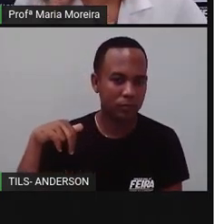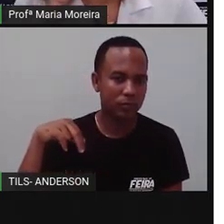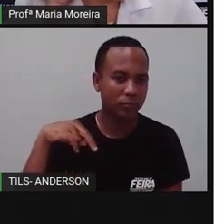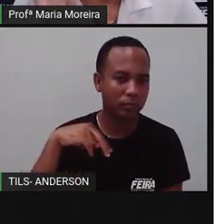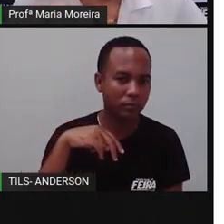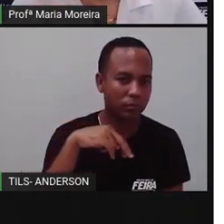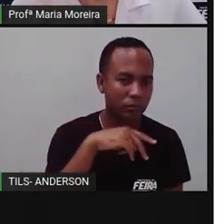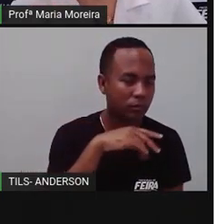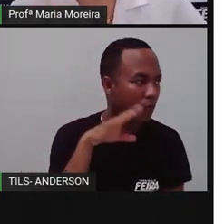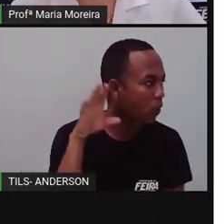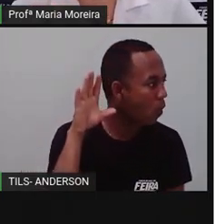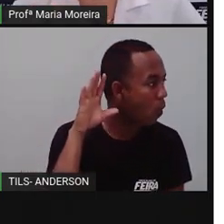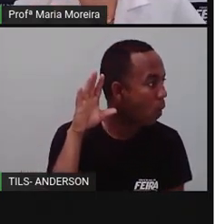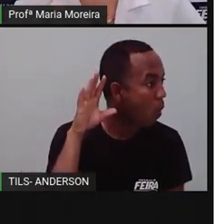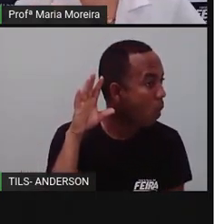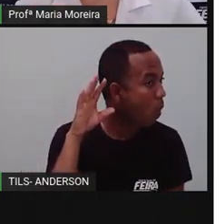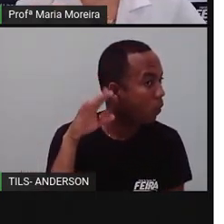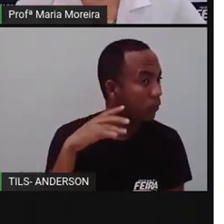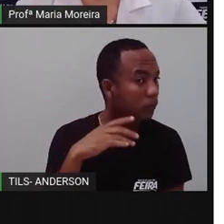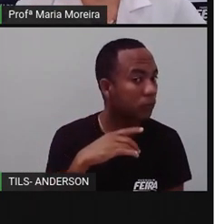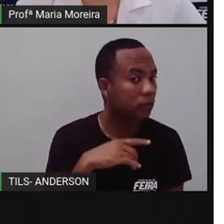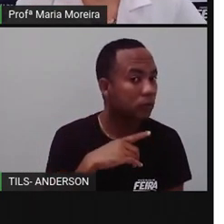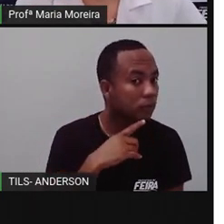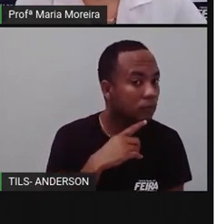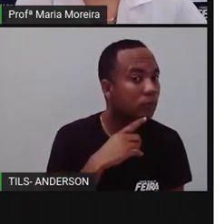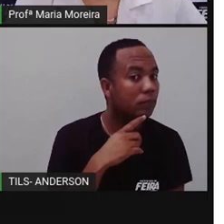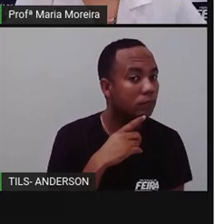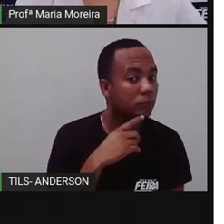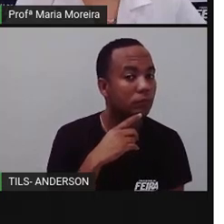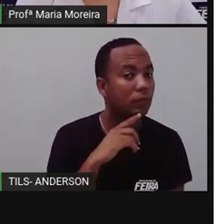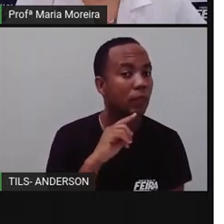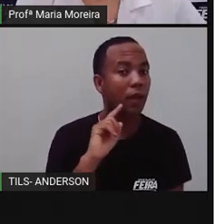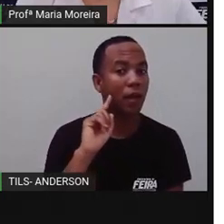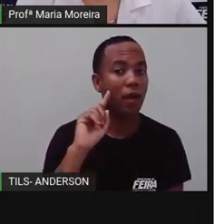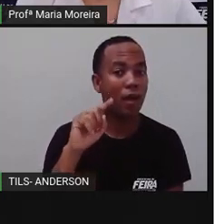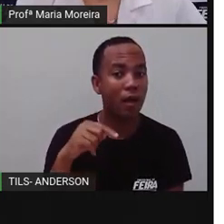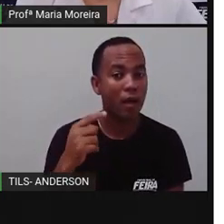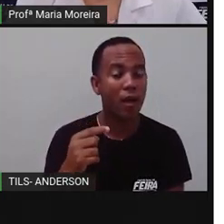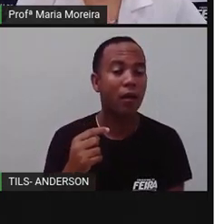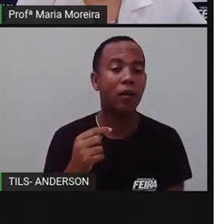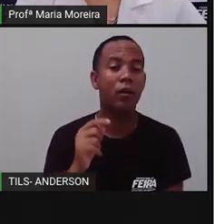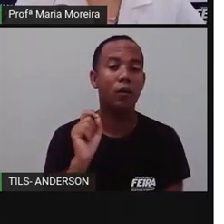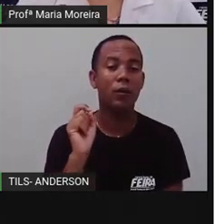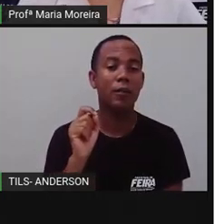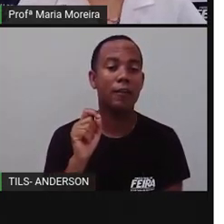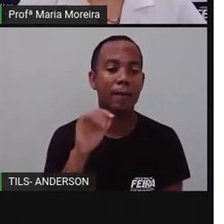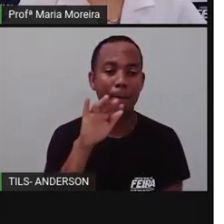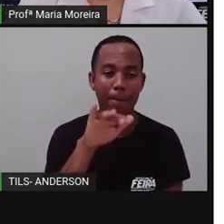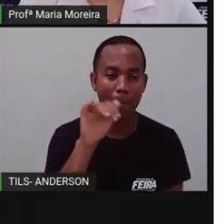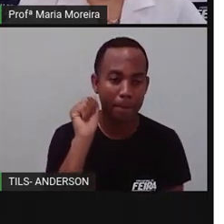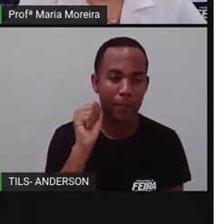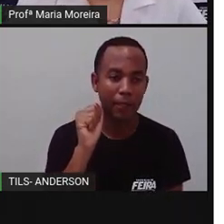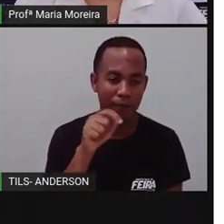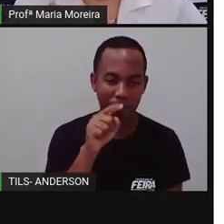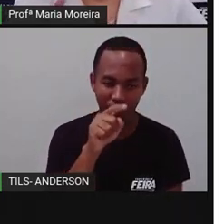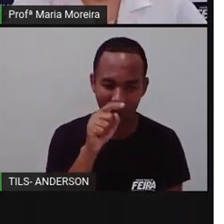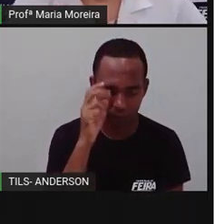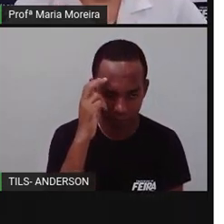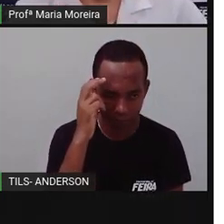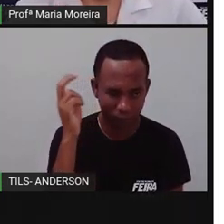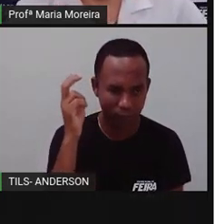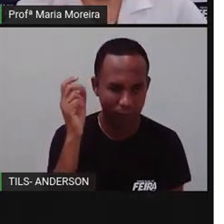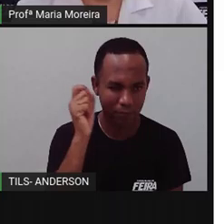quê? Só ouvindo. Dessa vez eu pego esse espertalhão,